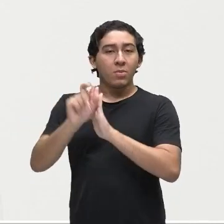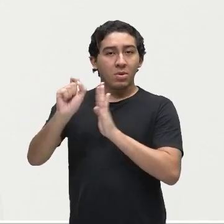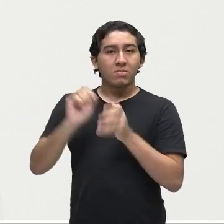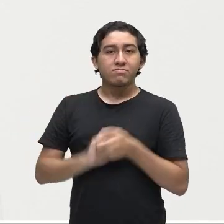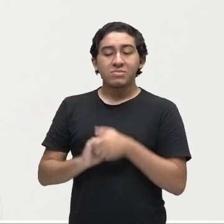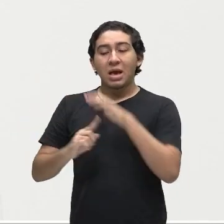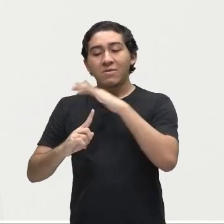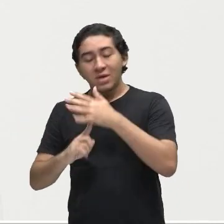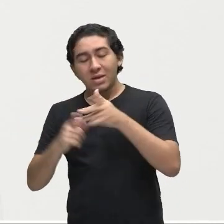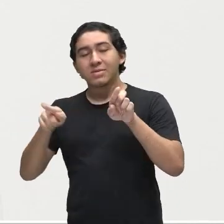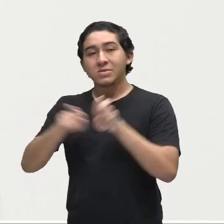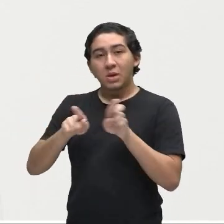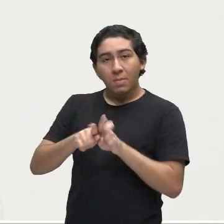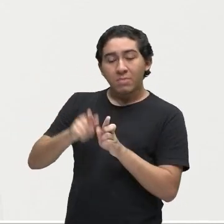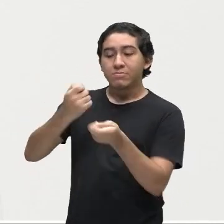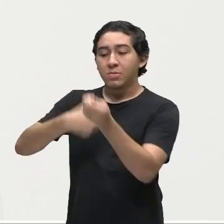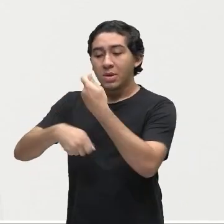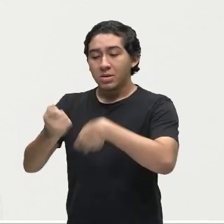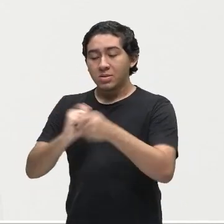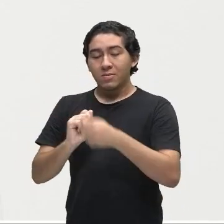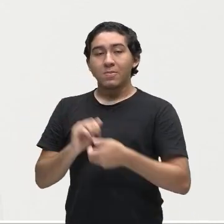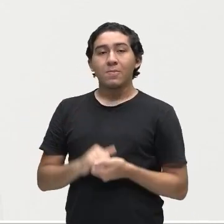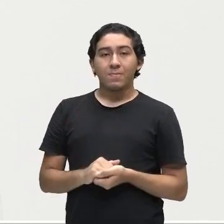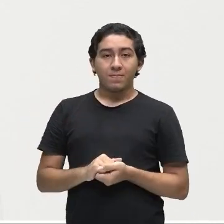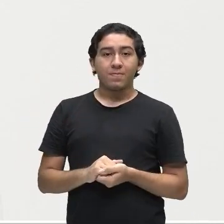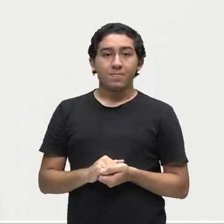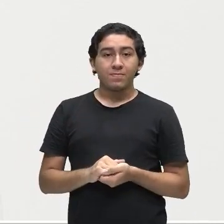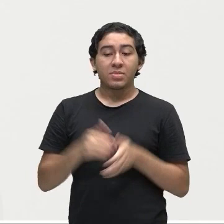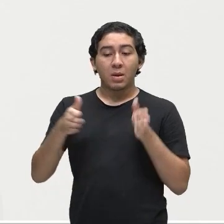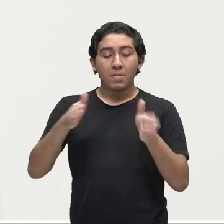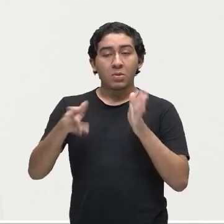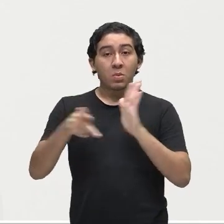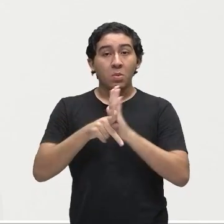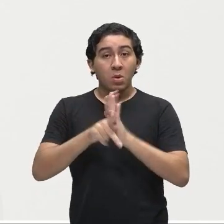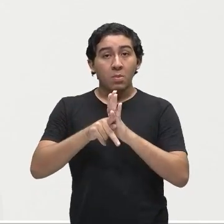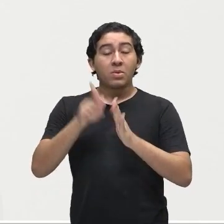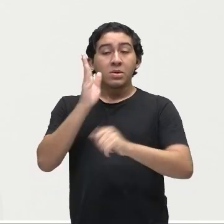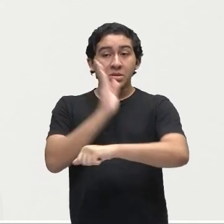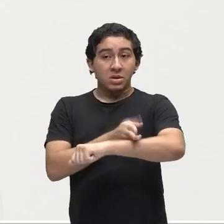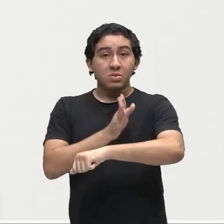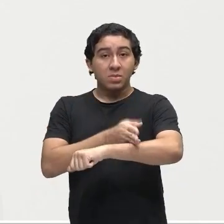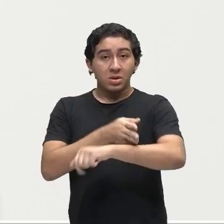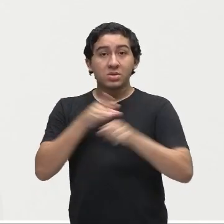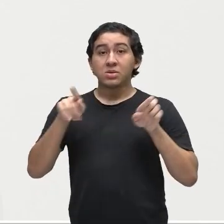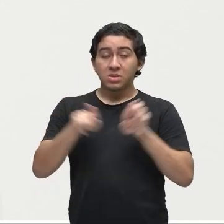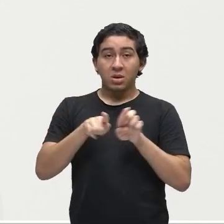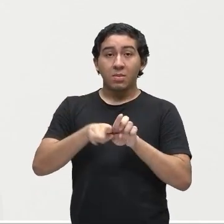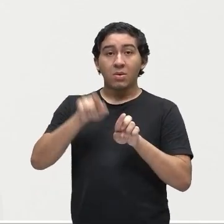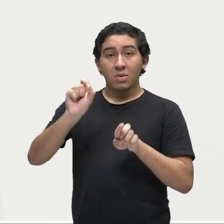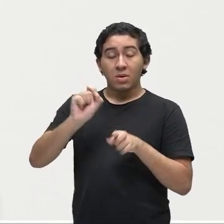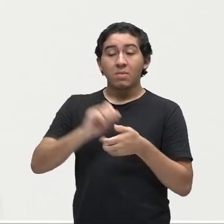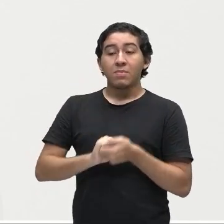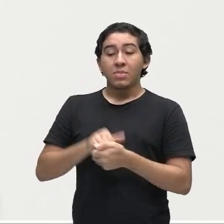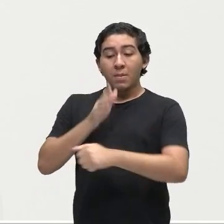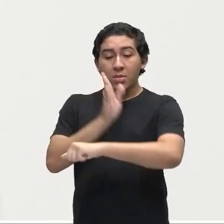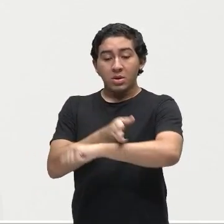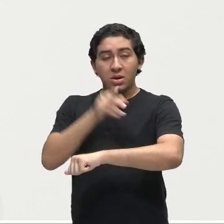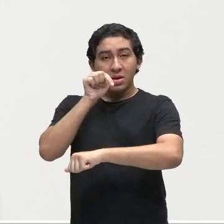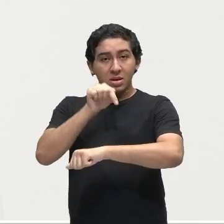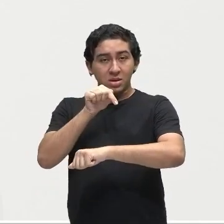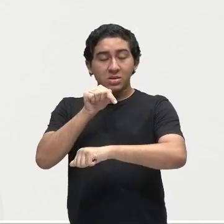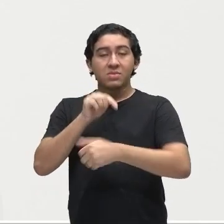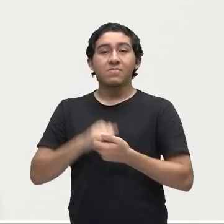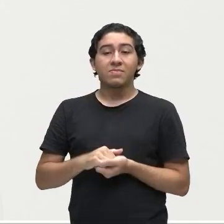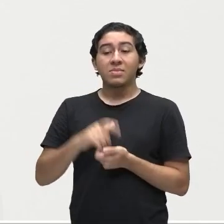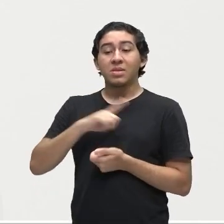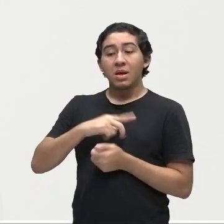as atividades comerciais. E aí, durante este período ainda da Idade Média, a da Baixa Idade Média, nós vamos ver